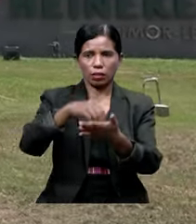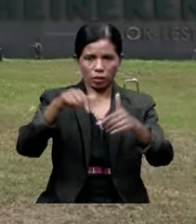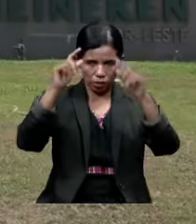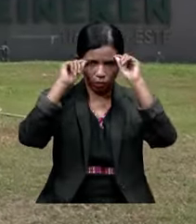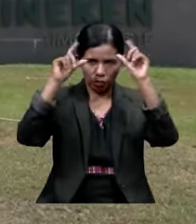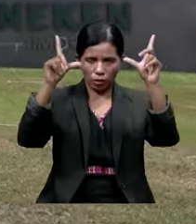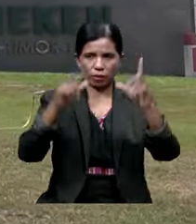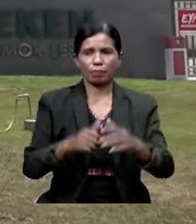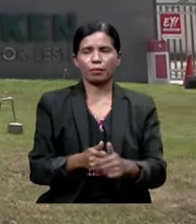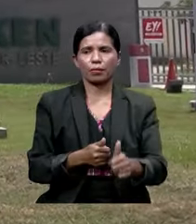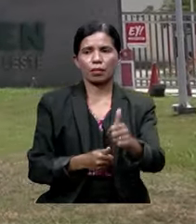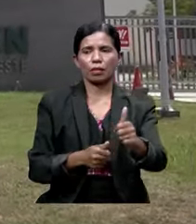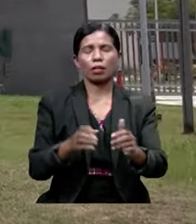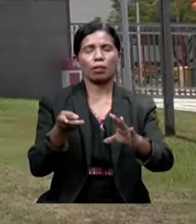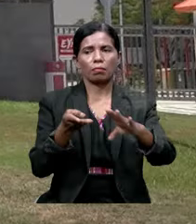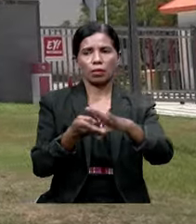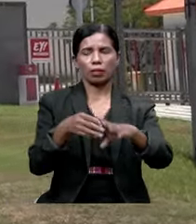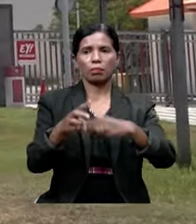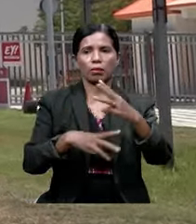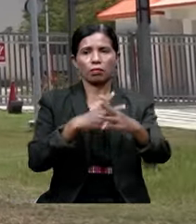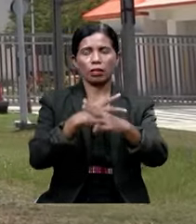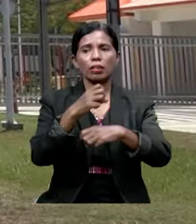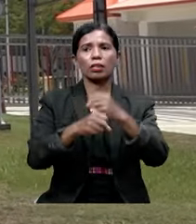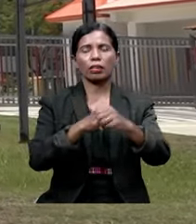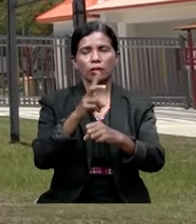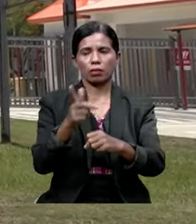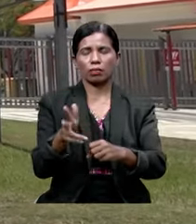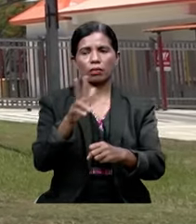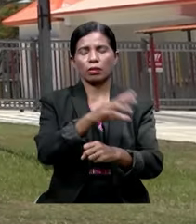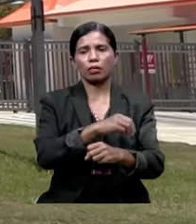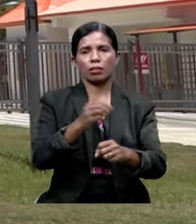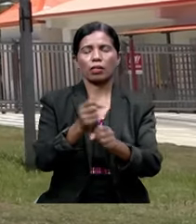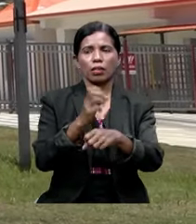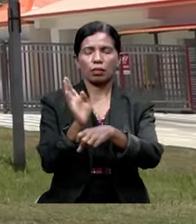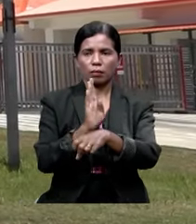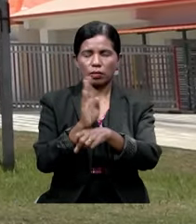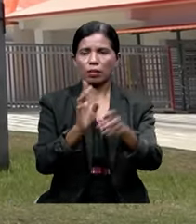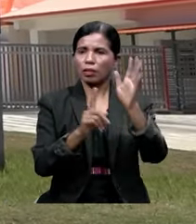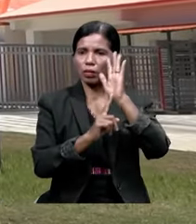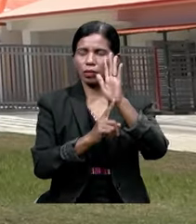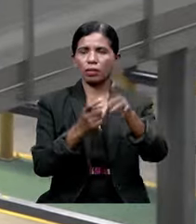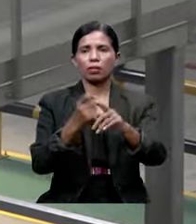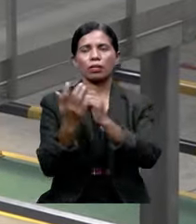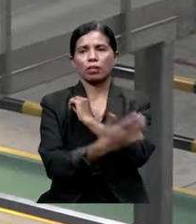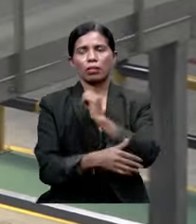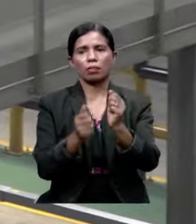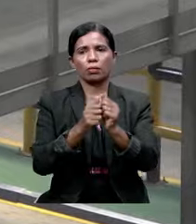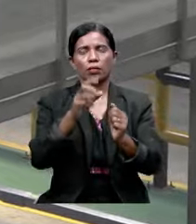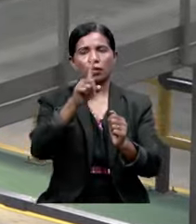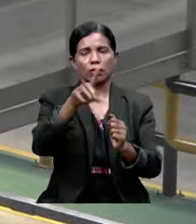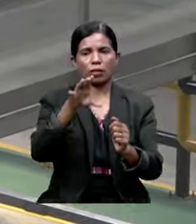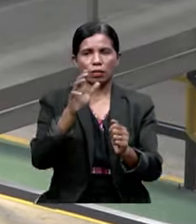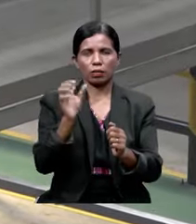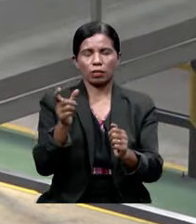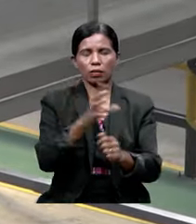Timor-Leste. Tir surfe usi Banco Mundial tina di Roronolo, konaba doing business kahalo negosio hatudu, usi nasau atu sida sienolo, Timor-Leste